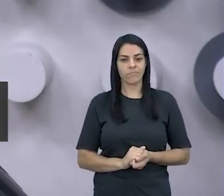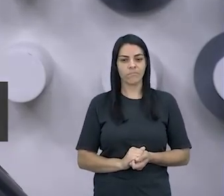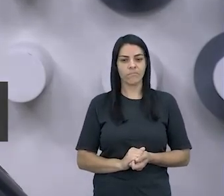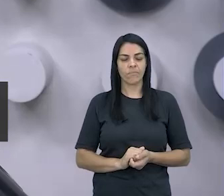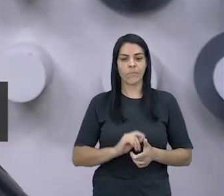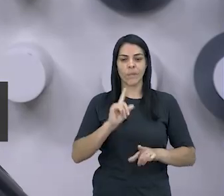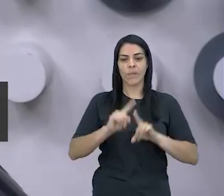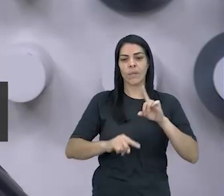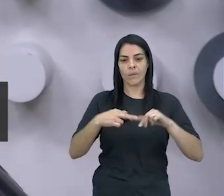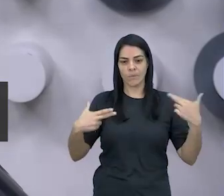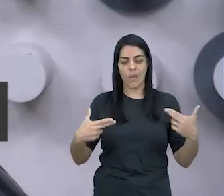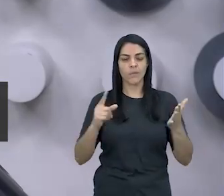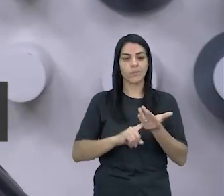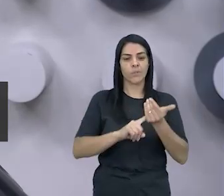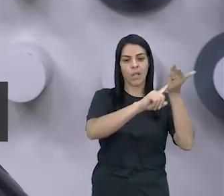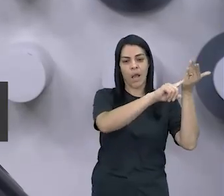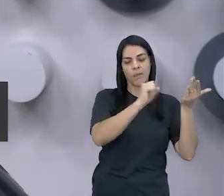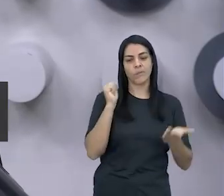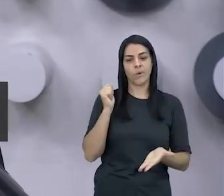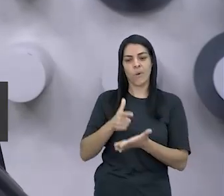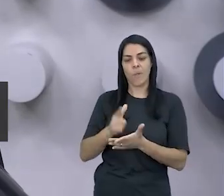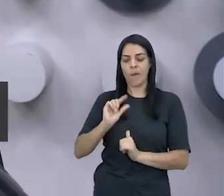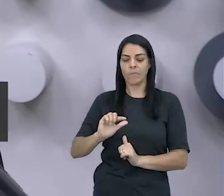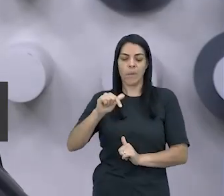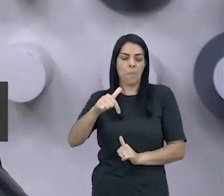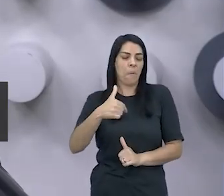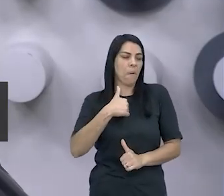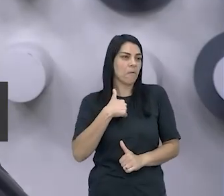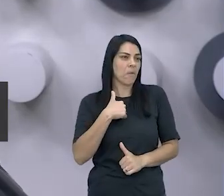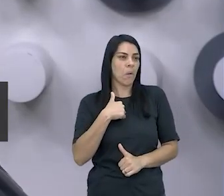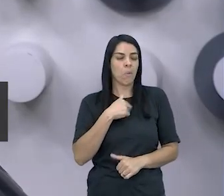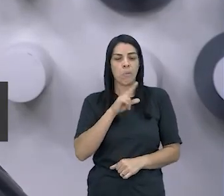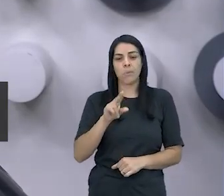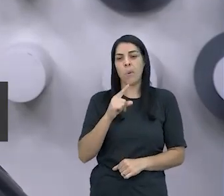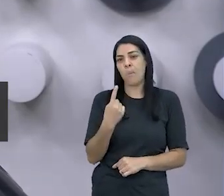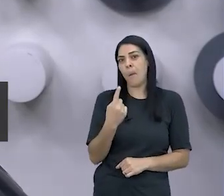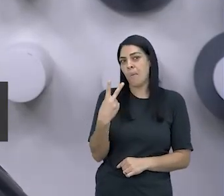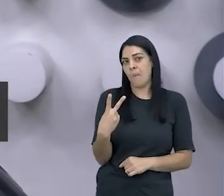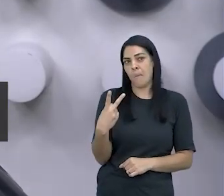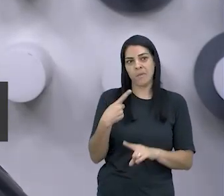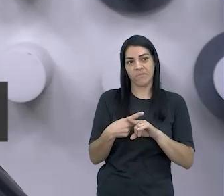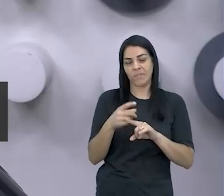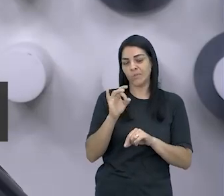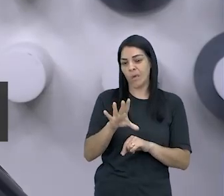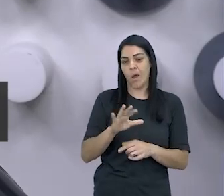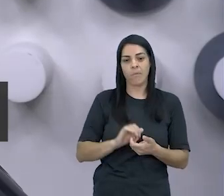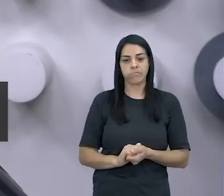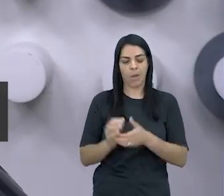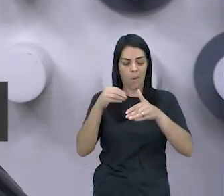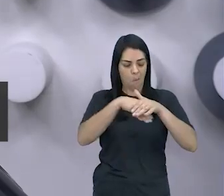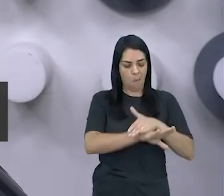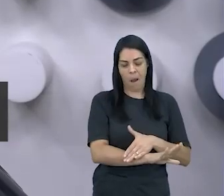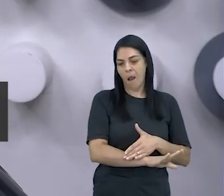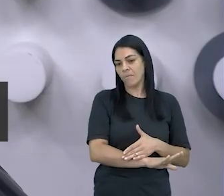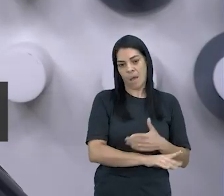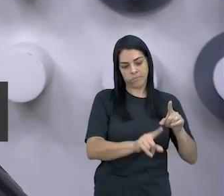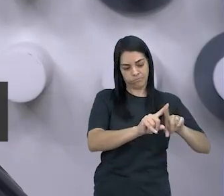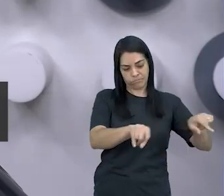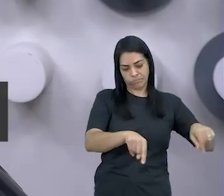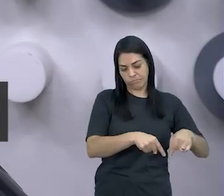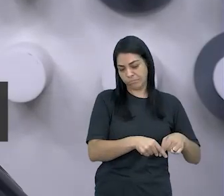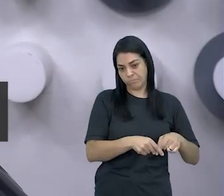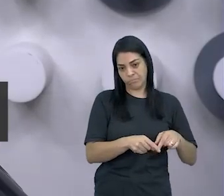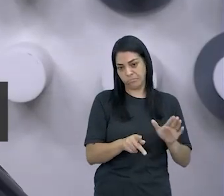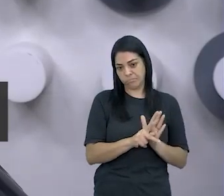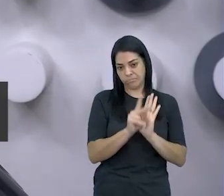assim, objetos de tecnologia que, de repente, eu usei uma ou duas vezes e fica guardado em algum cômodo da